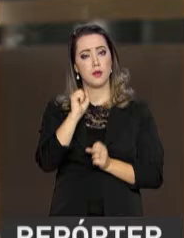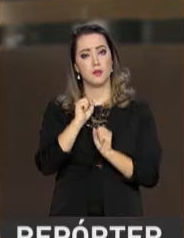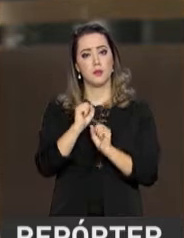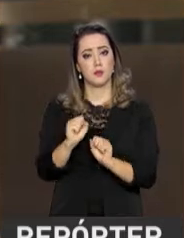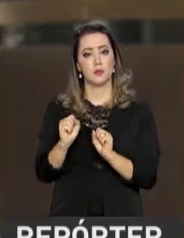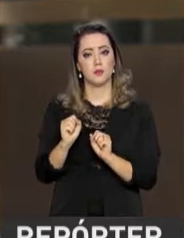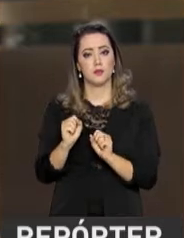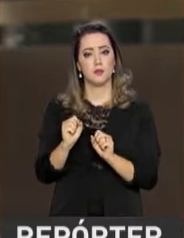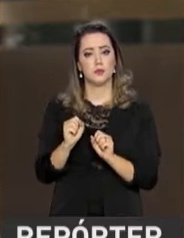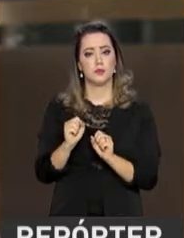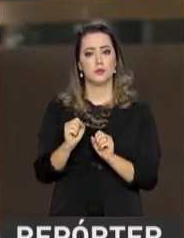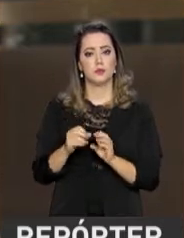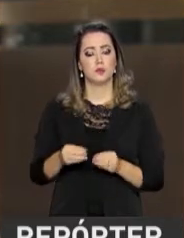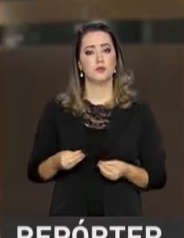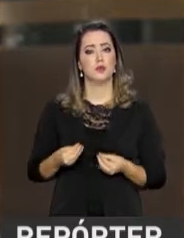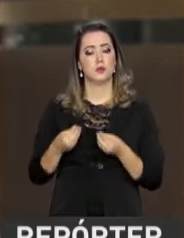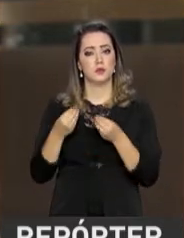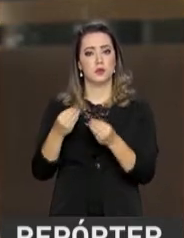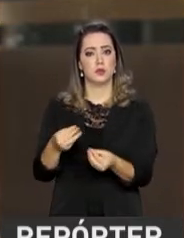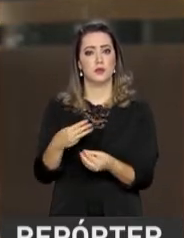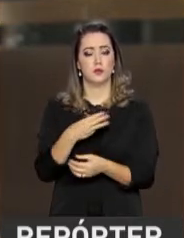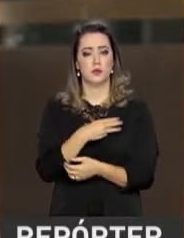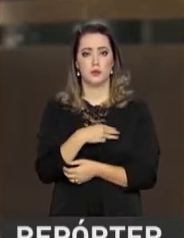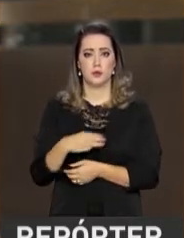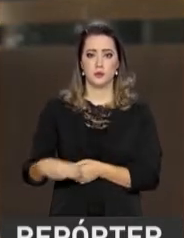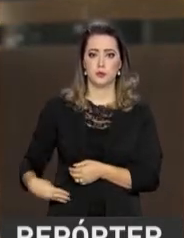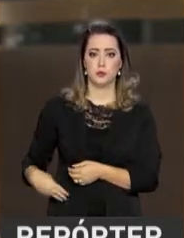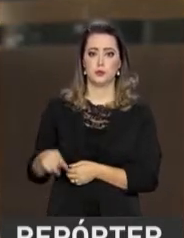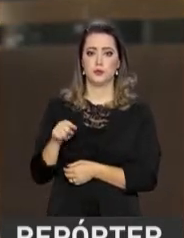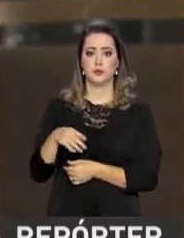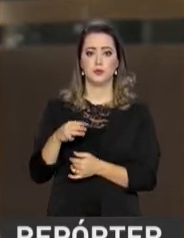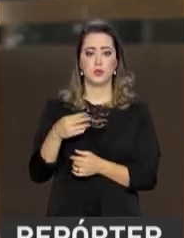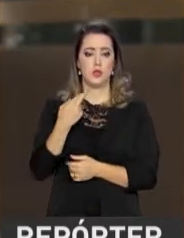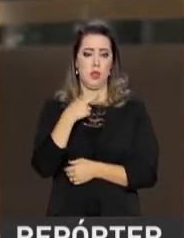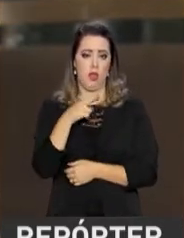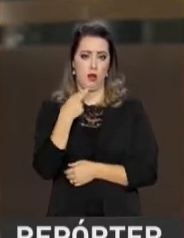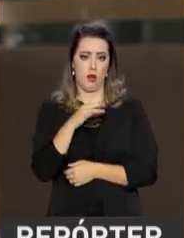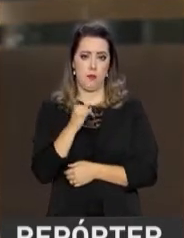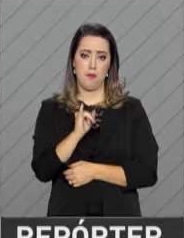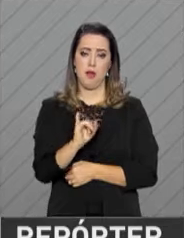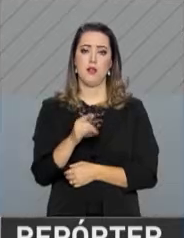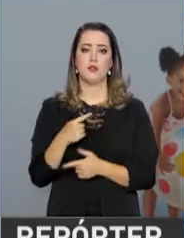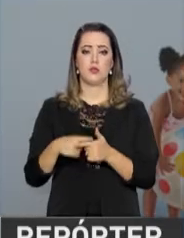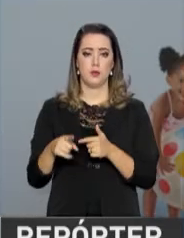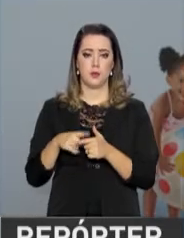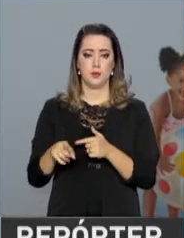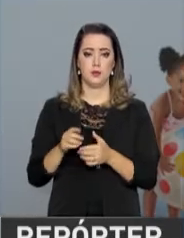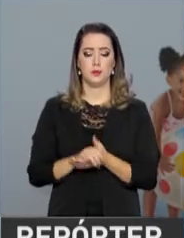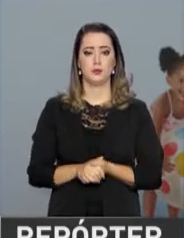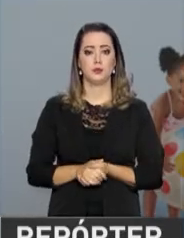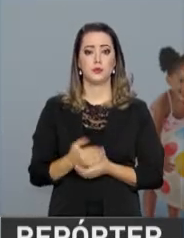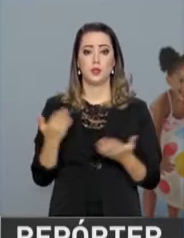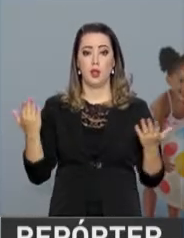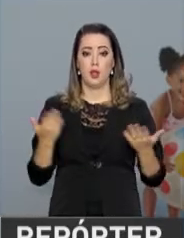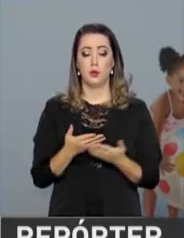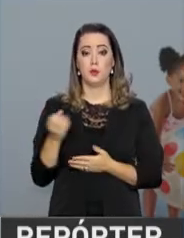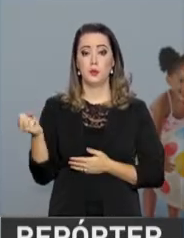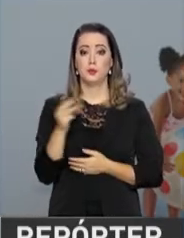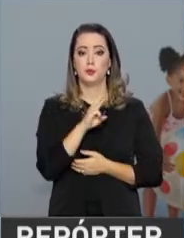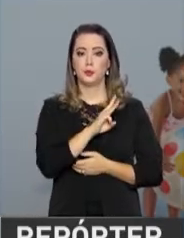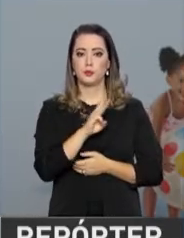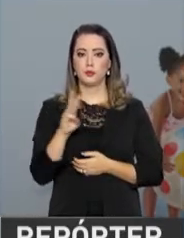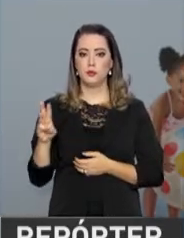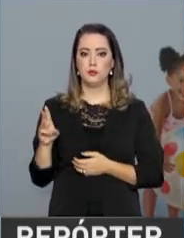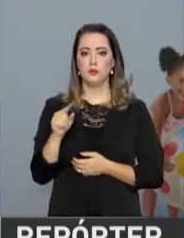lá ao Ministério e denunciar, se for o caso, né? O Cadastur agora tem uma nova